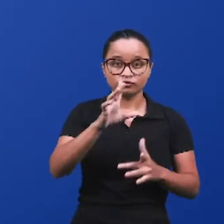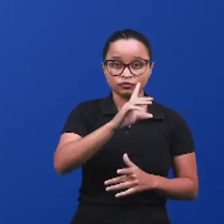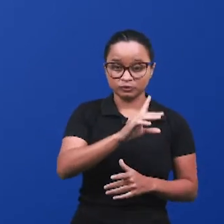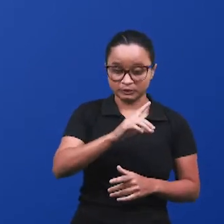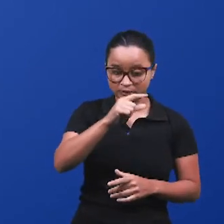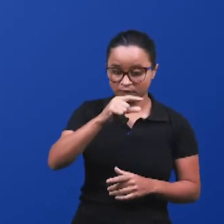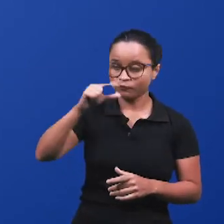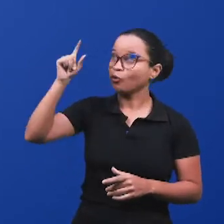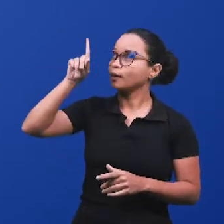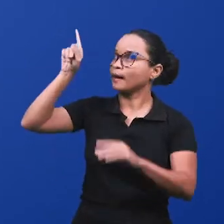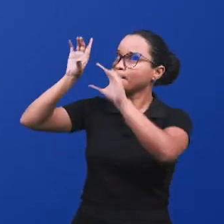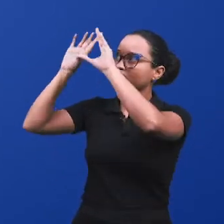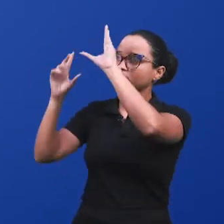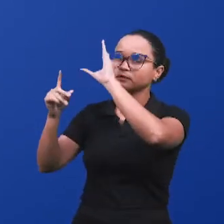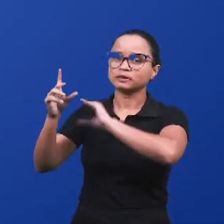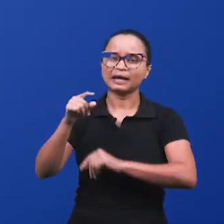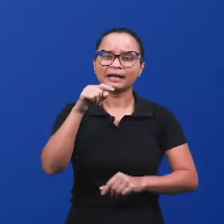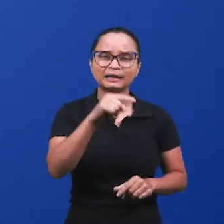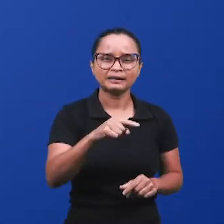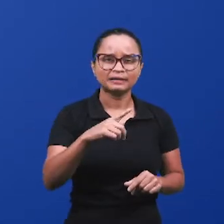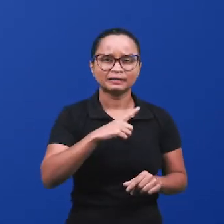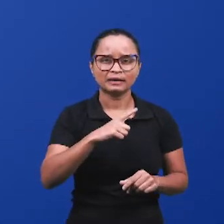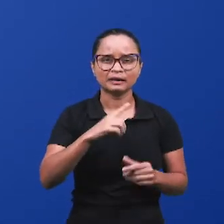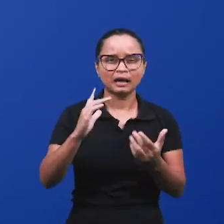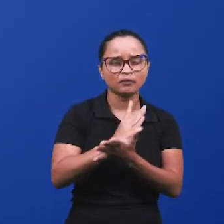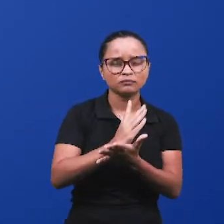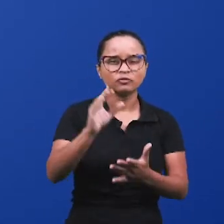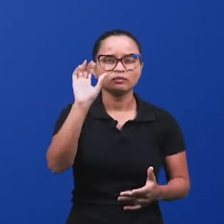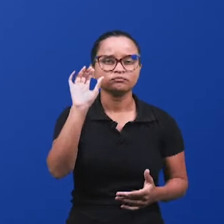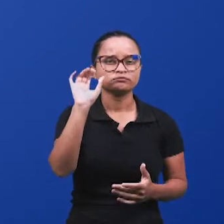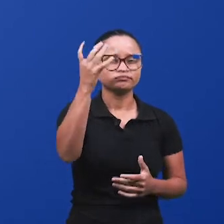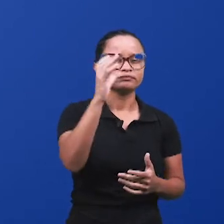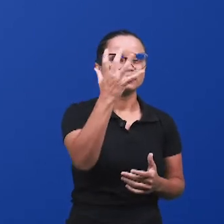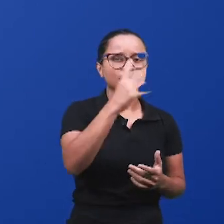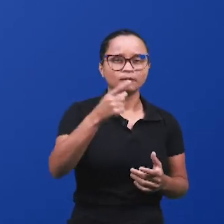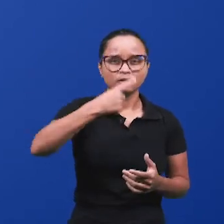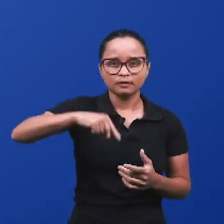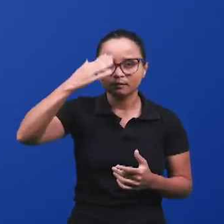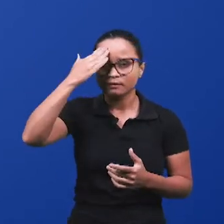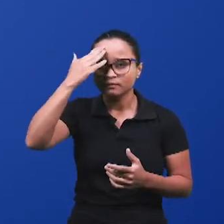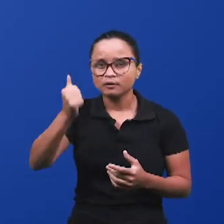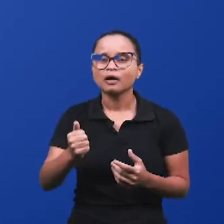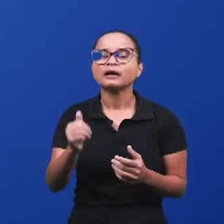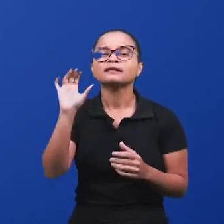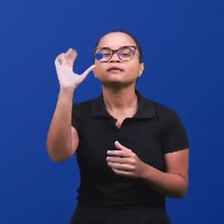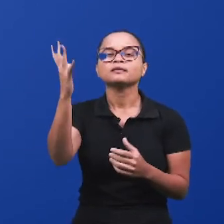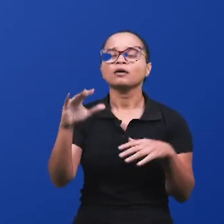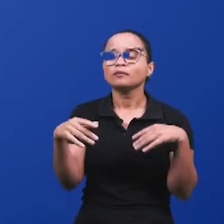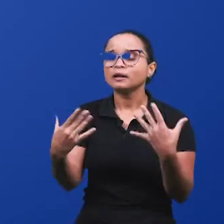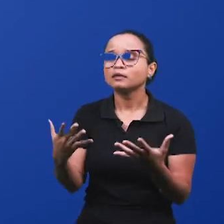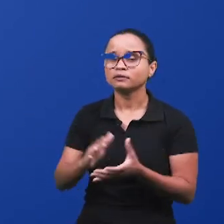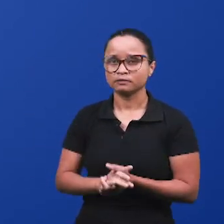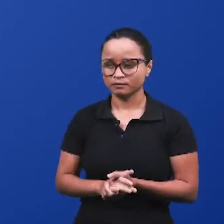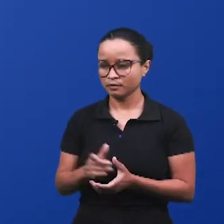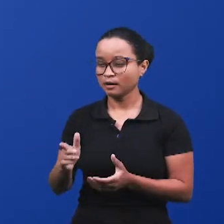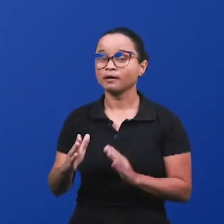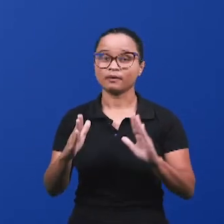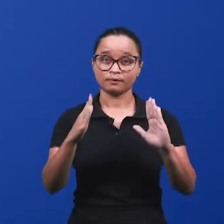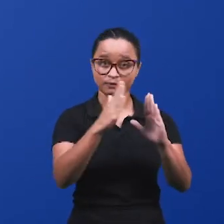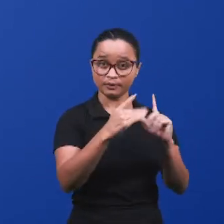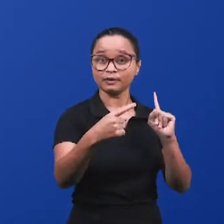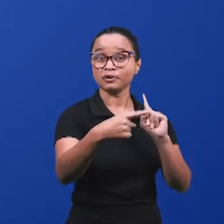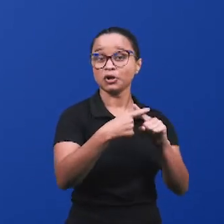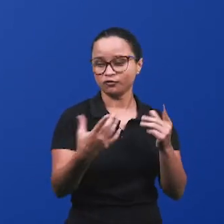deixou aqui na terra uns sinaizinhos, umas pistazinhas para a gente poder saber, né? E esses sinais foi para quem, Aleph?